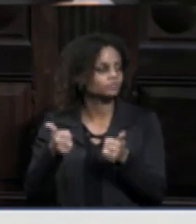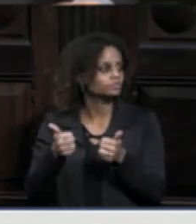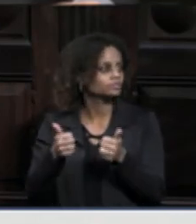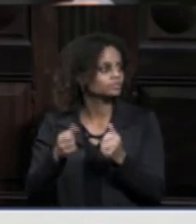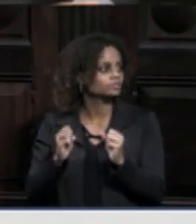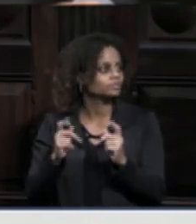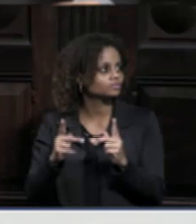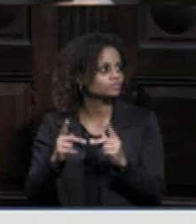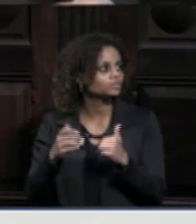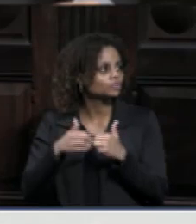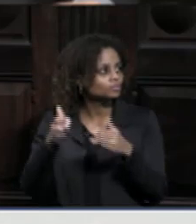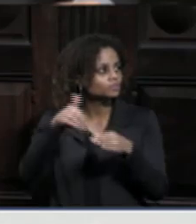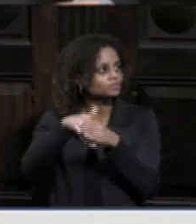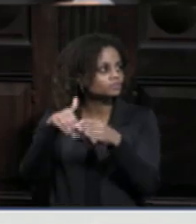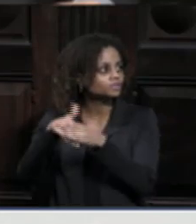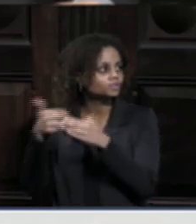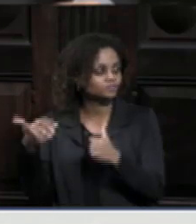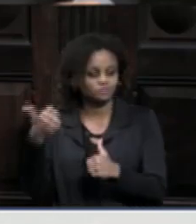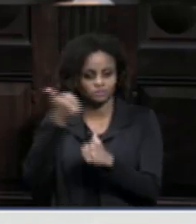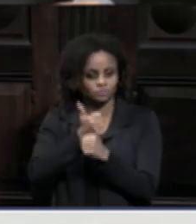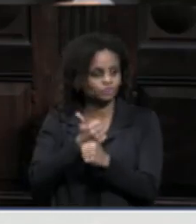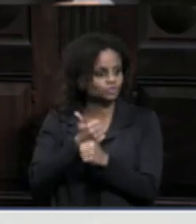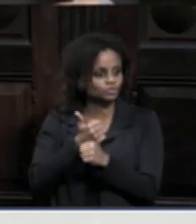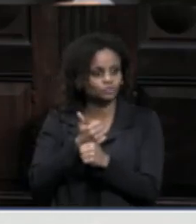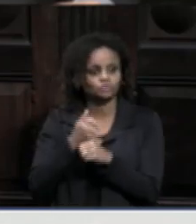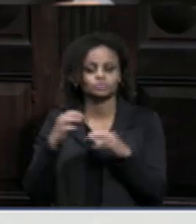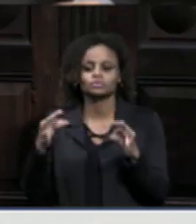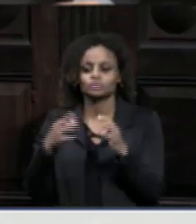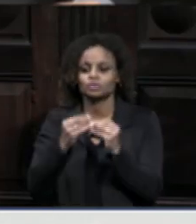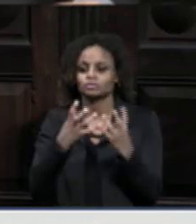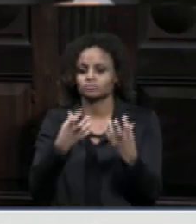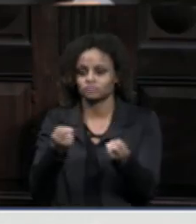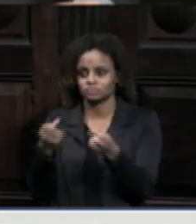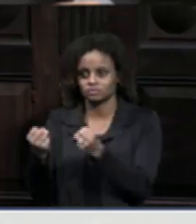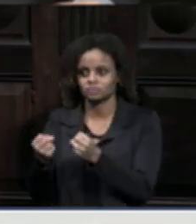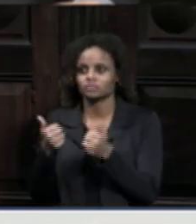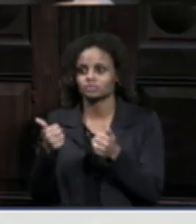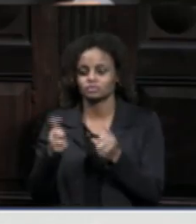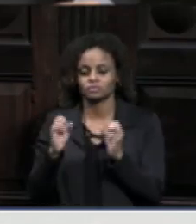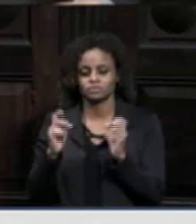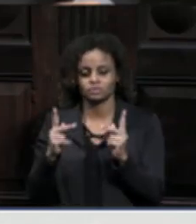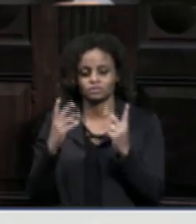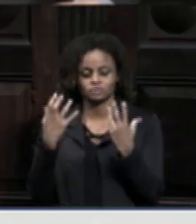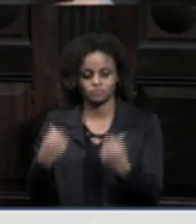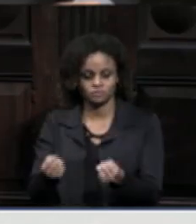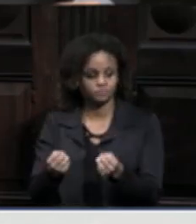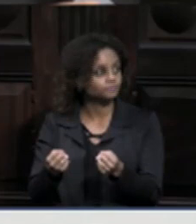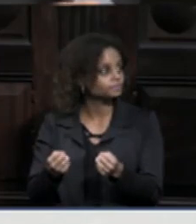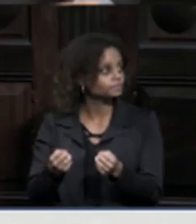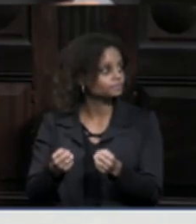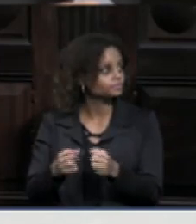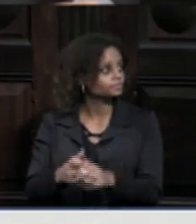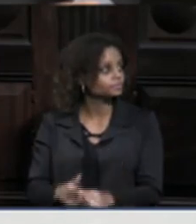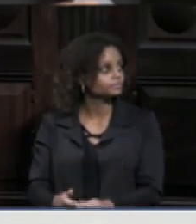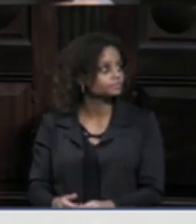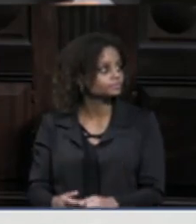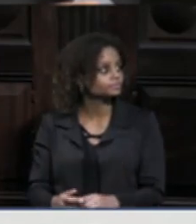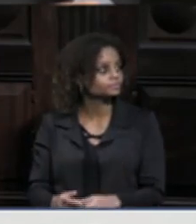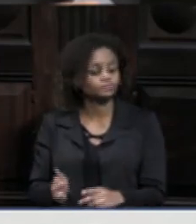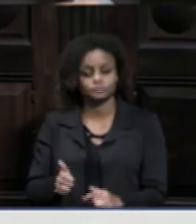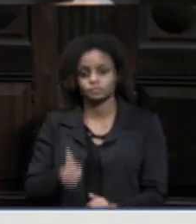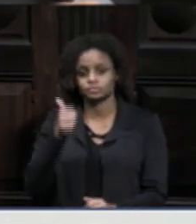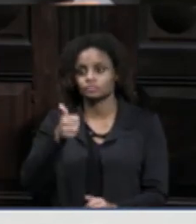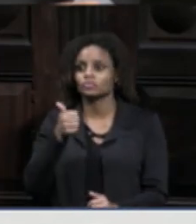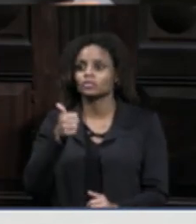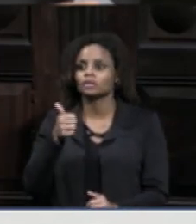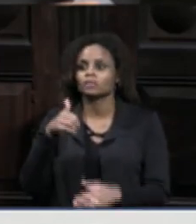Em votação, o substitutivo emendado. Senhores que aprovam nesse estão aprovado. Em primeira, vai a redação do